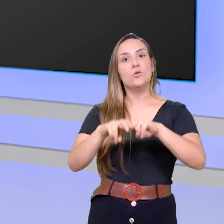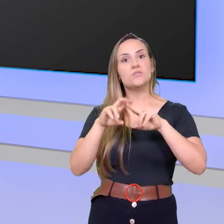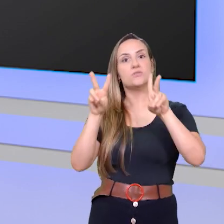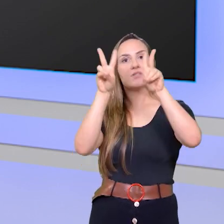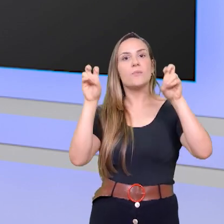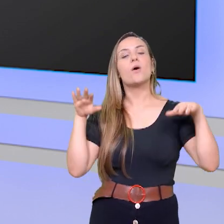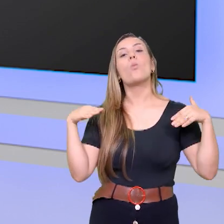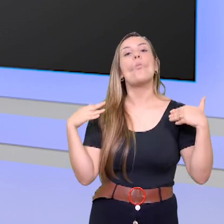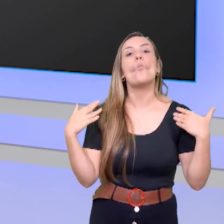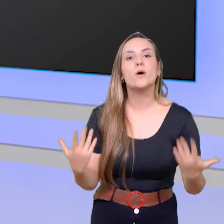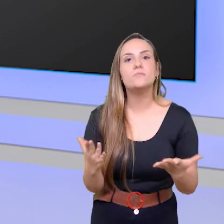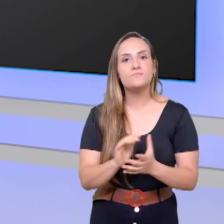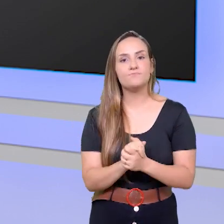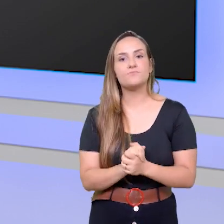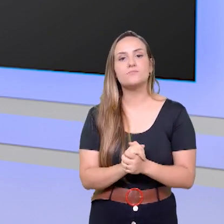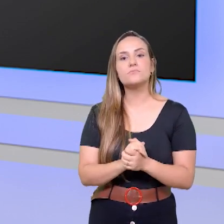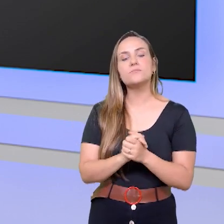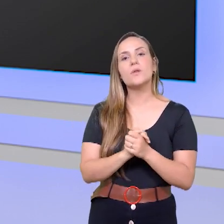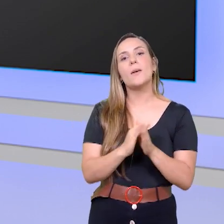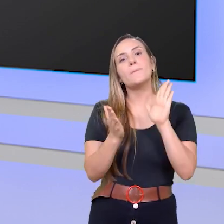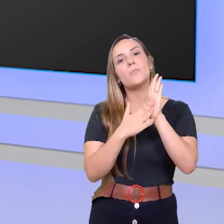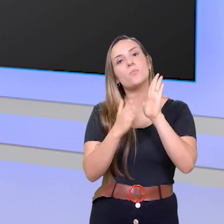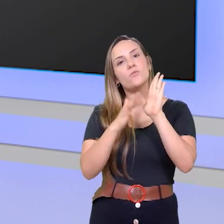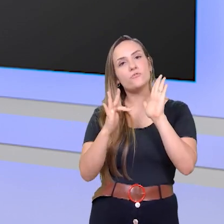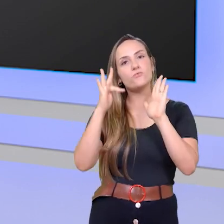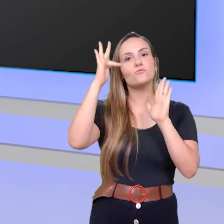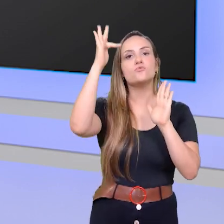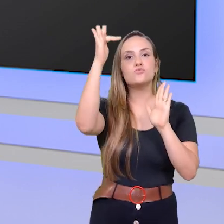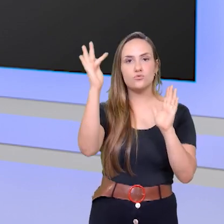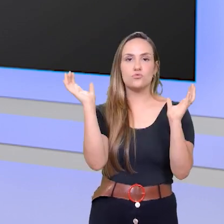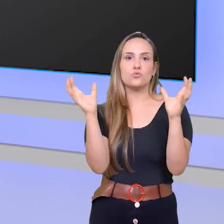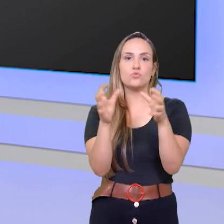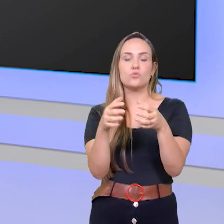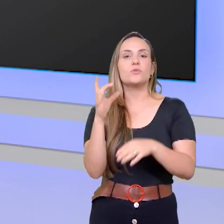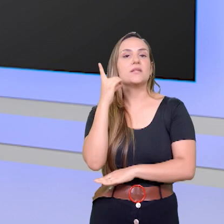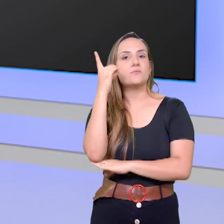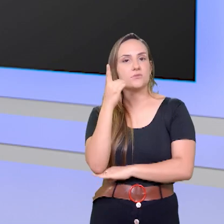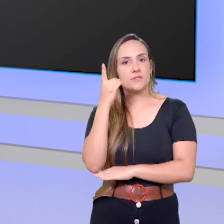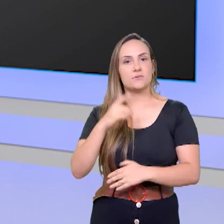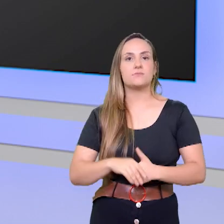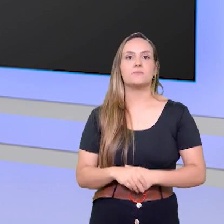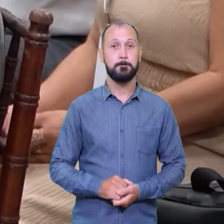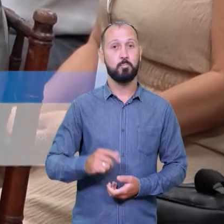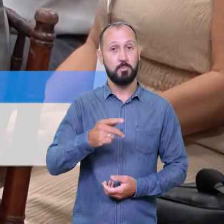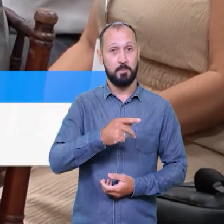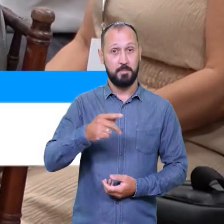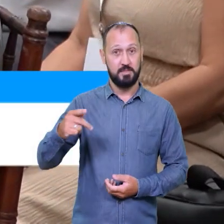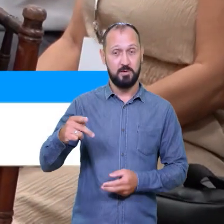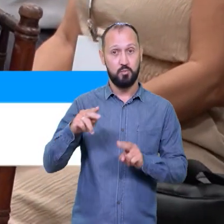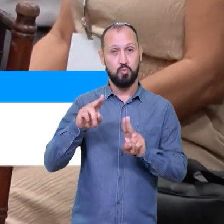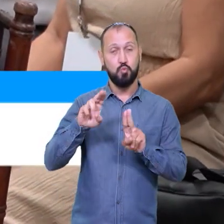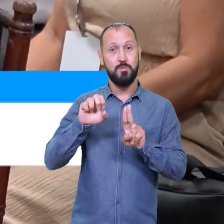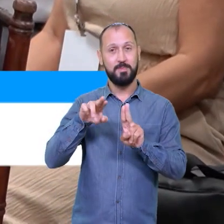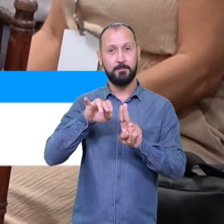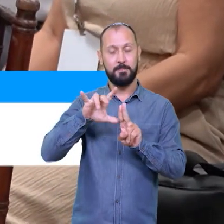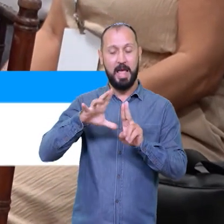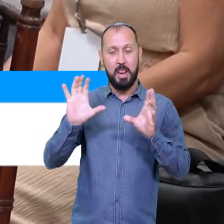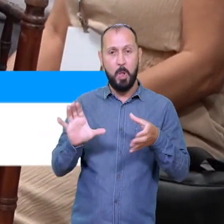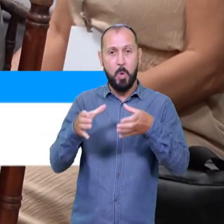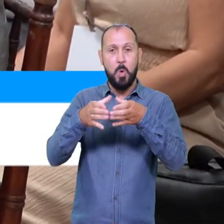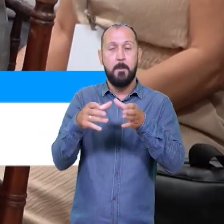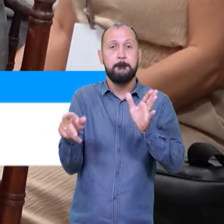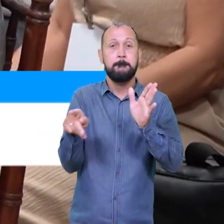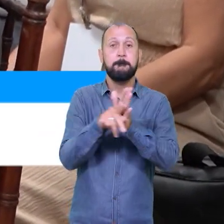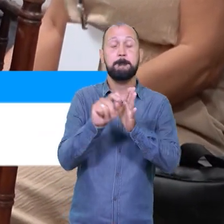Estaduais. E o tema deste ano abordou as perspectivas do Parlamento do Futuro. O presidente da UNALI,